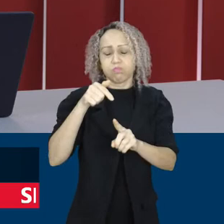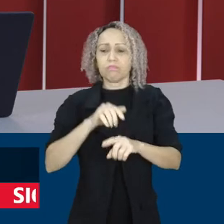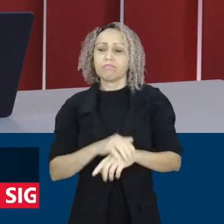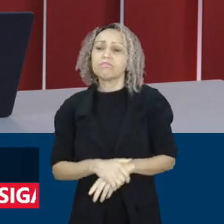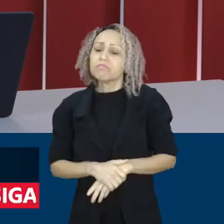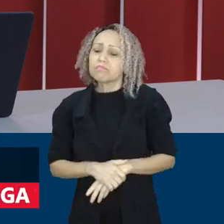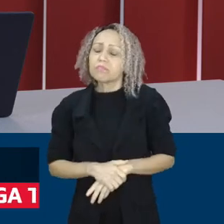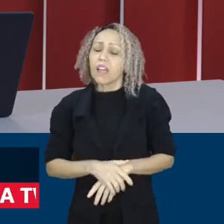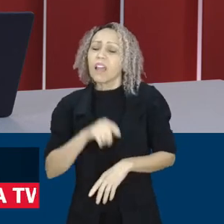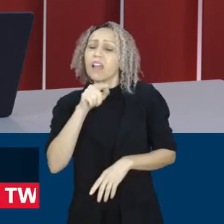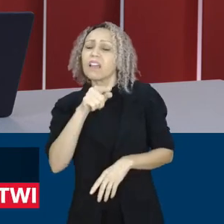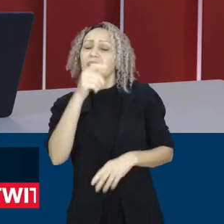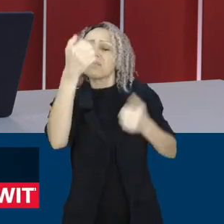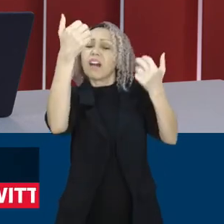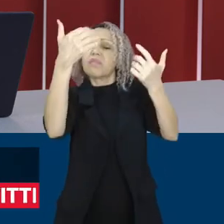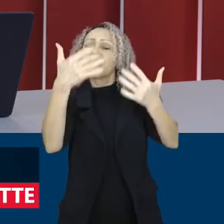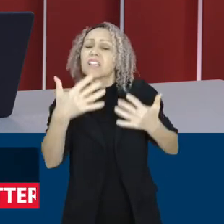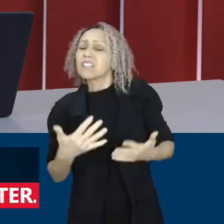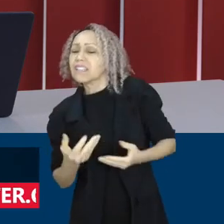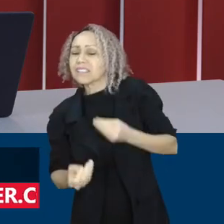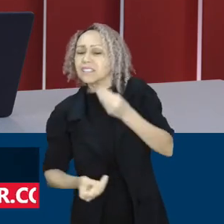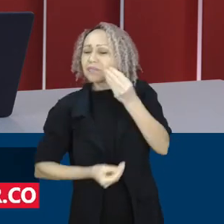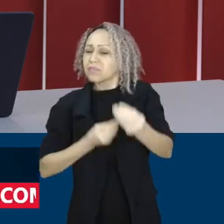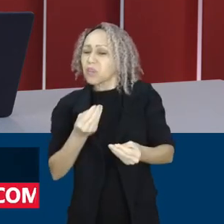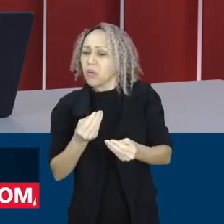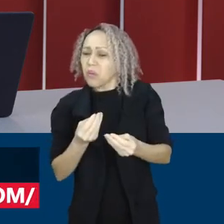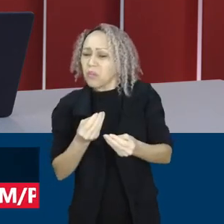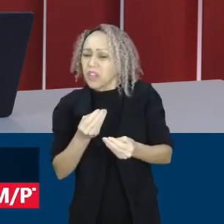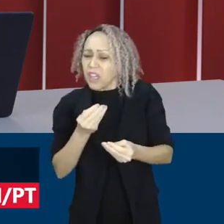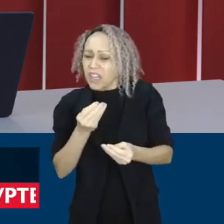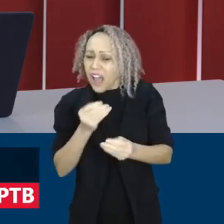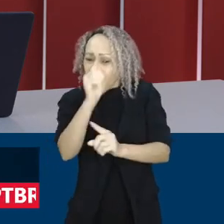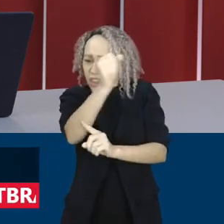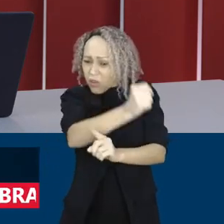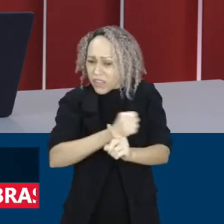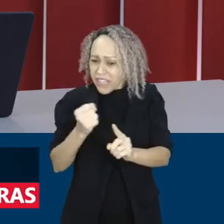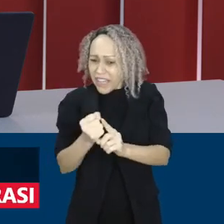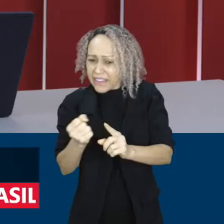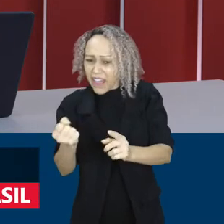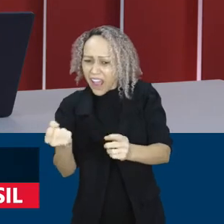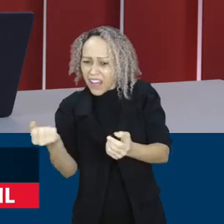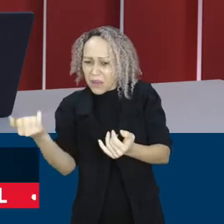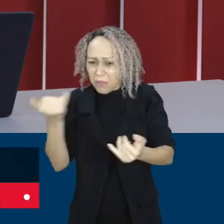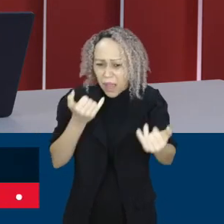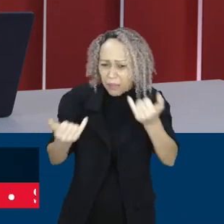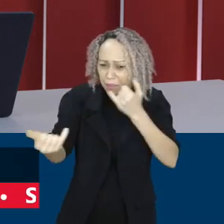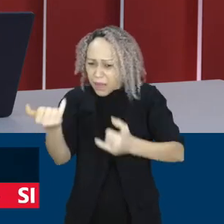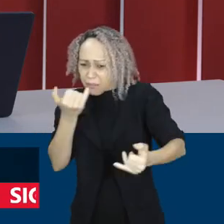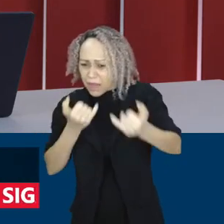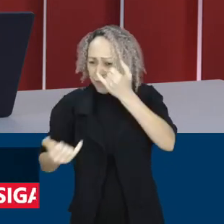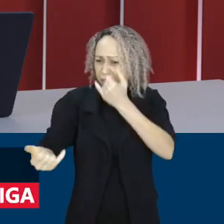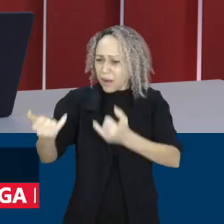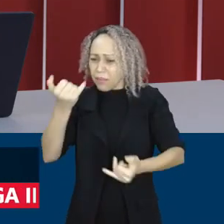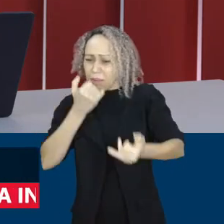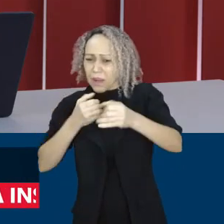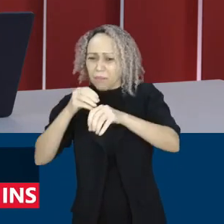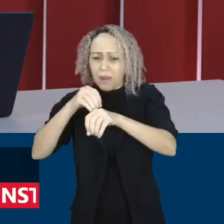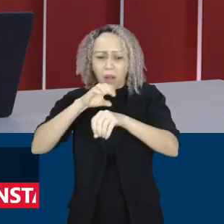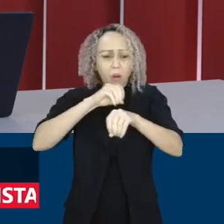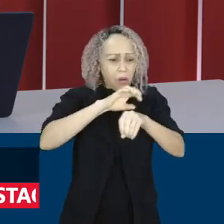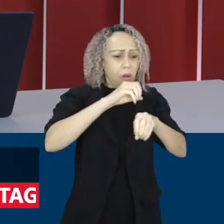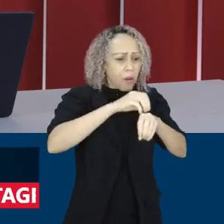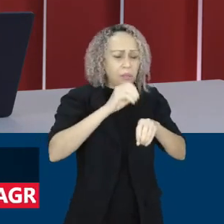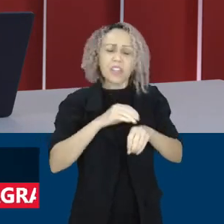mesmo do Diálogo né da escuta que é uma marca dos governos do PT e acontece depois desses seis anos aí né